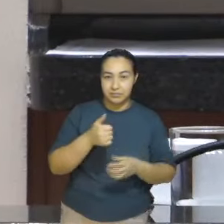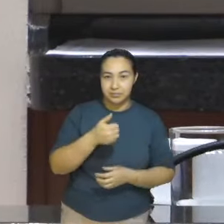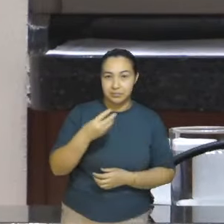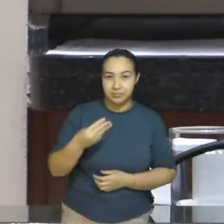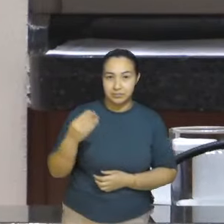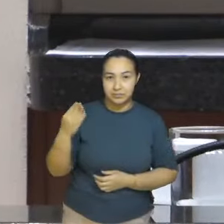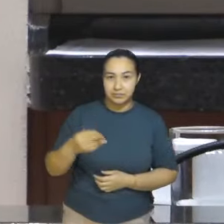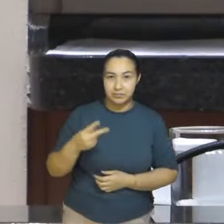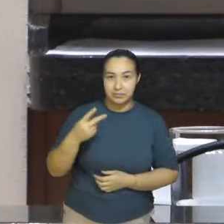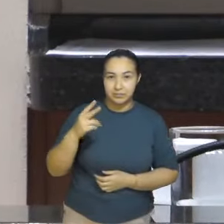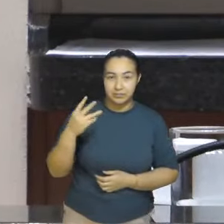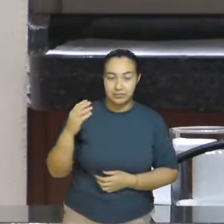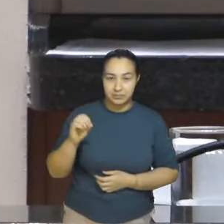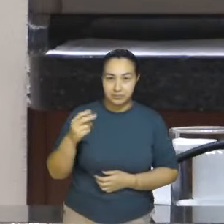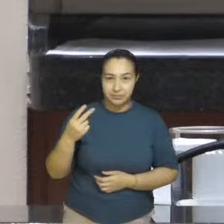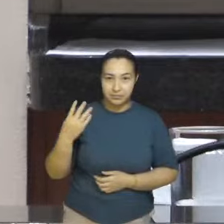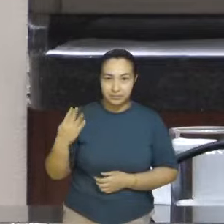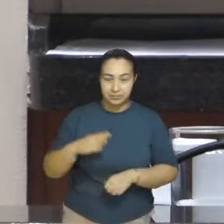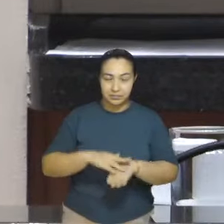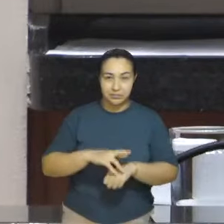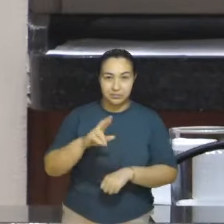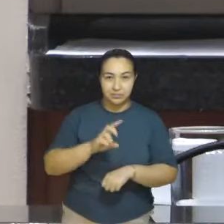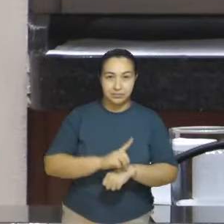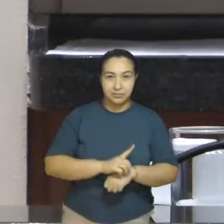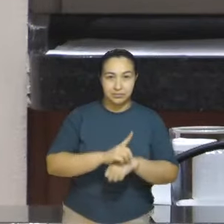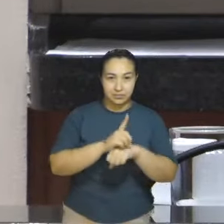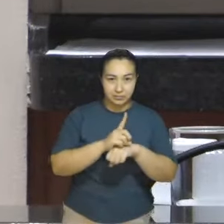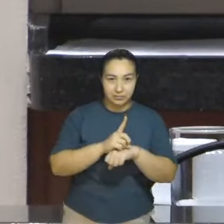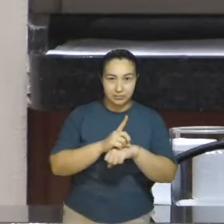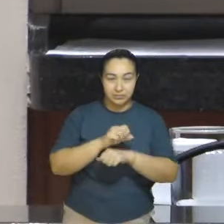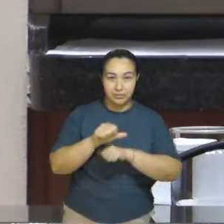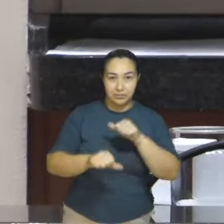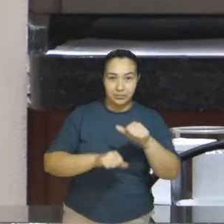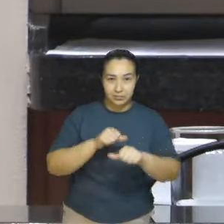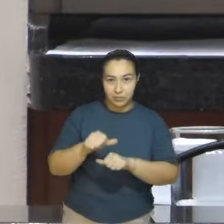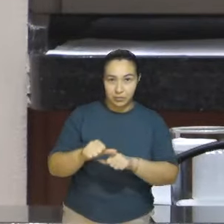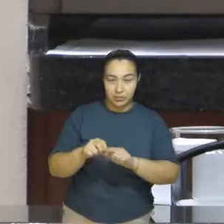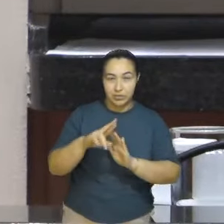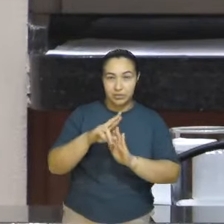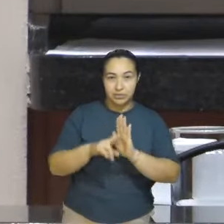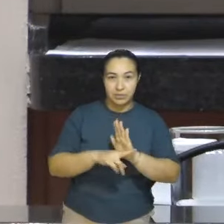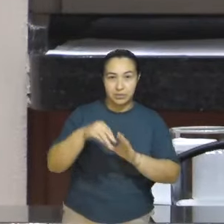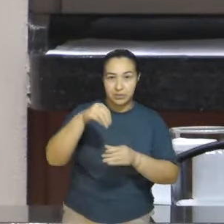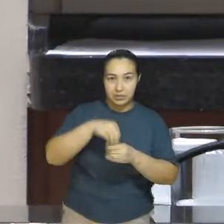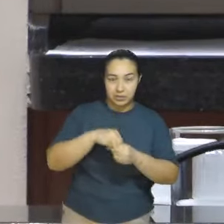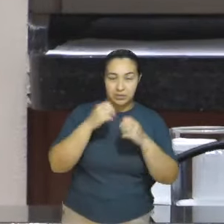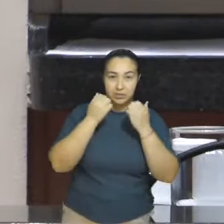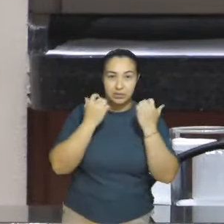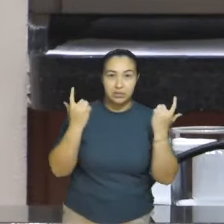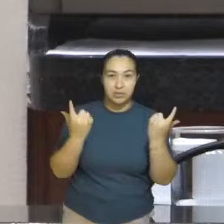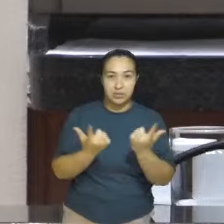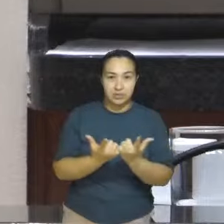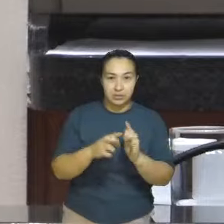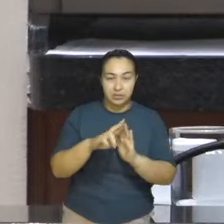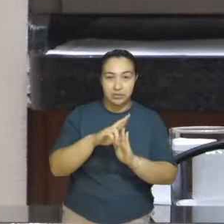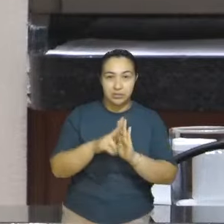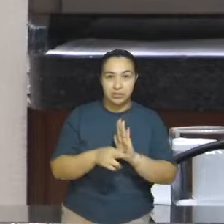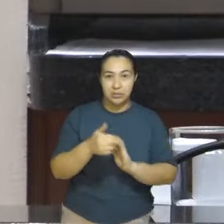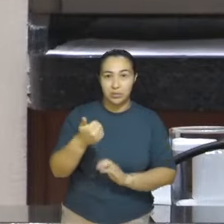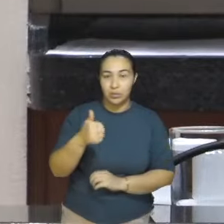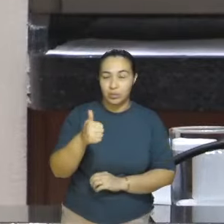13/2024, autor, mesa diretora, altera o regimento interno da Assembleia Legislativa do Estado de Santa Catarina, aprovado pela resolução 1 de